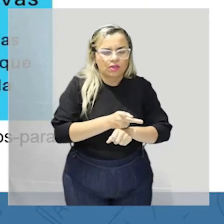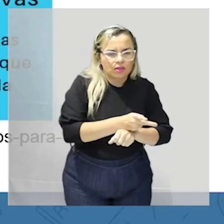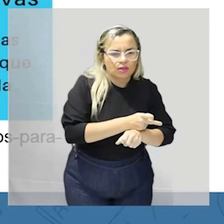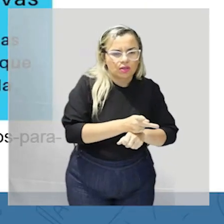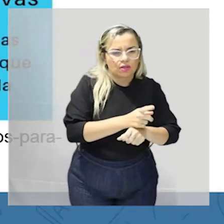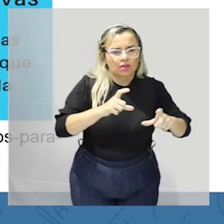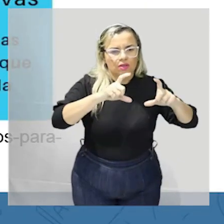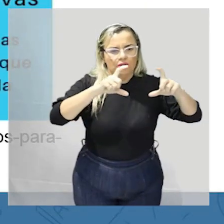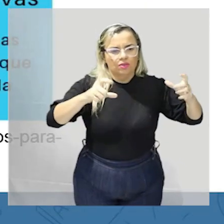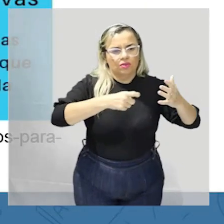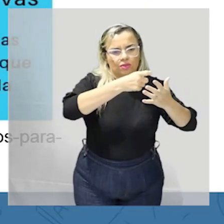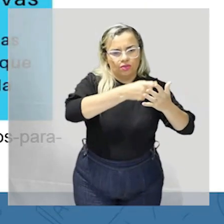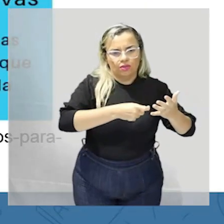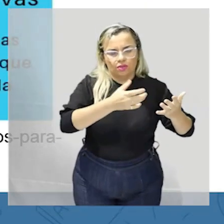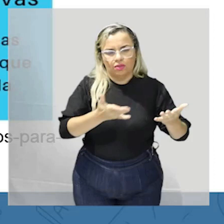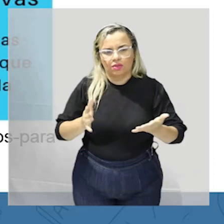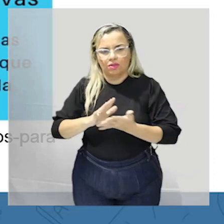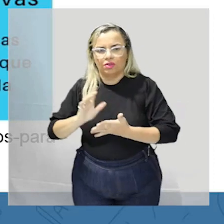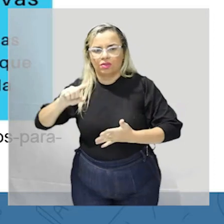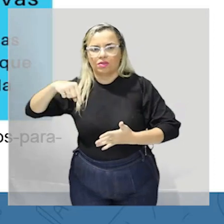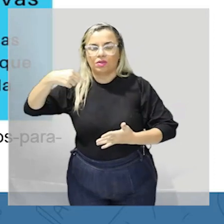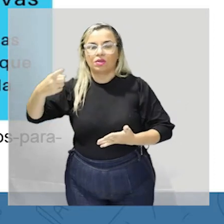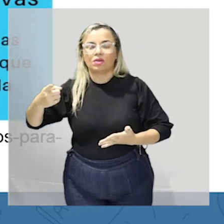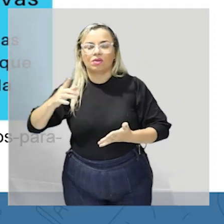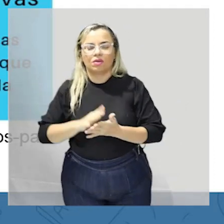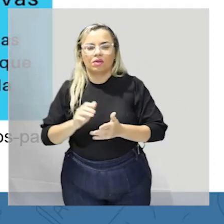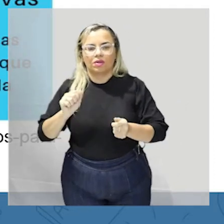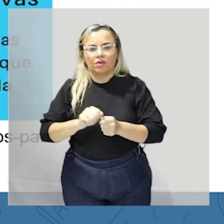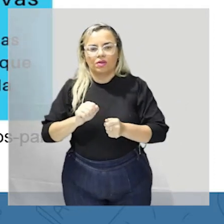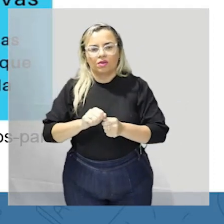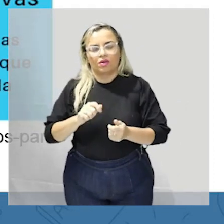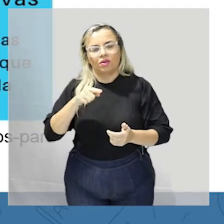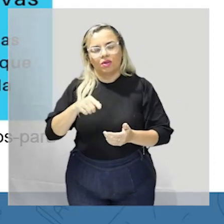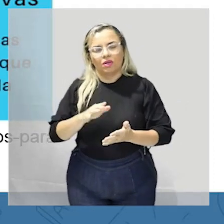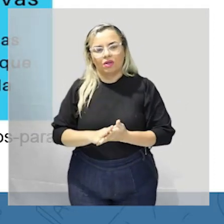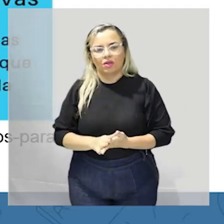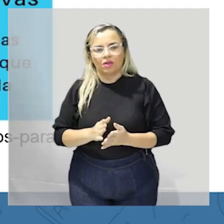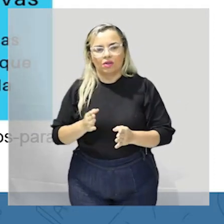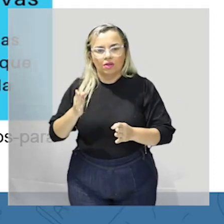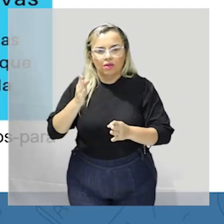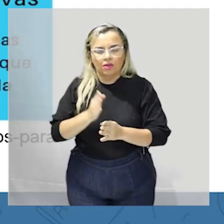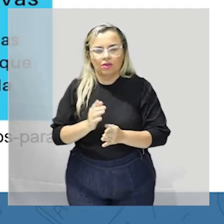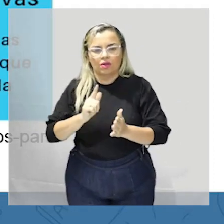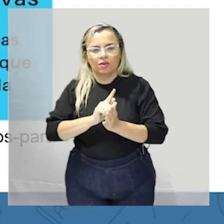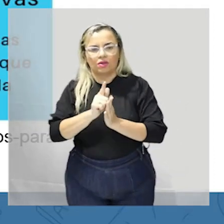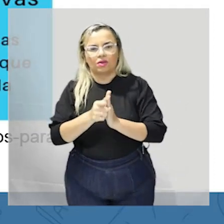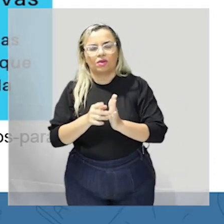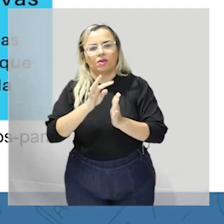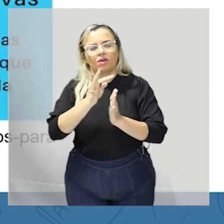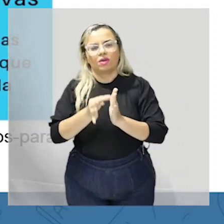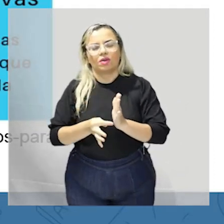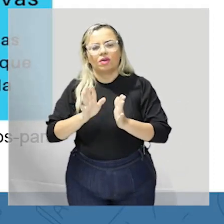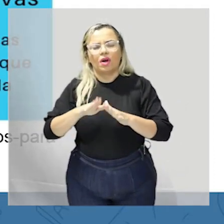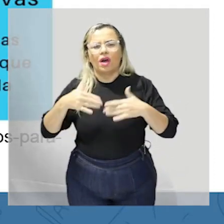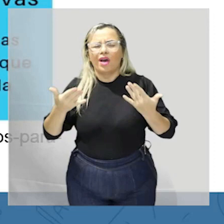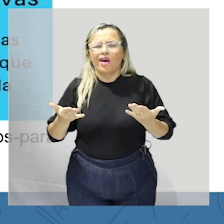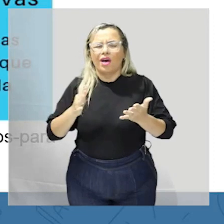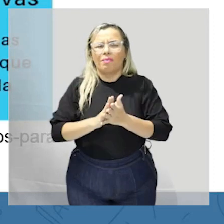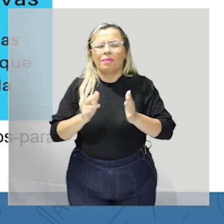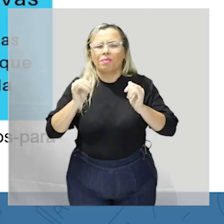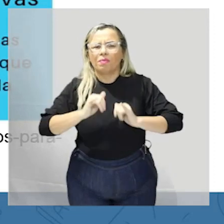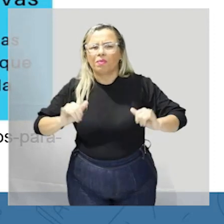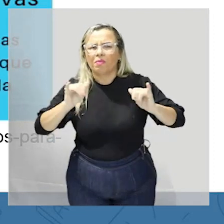em toda a aula. Depois, o que você vai fazer? Identificar o gênero textual. É uma leitura de notícias? É uma